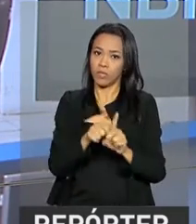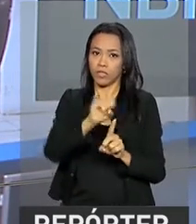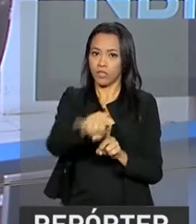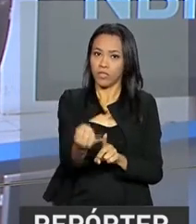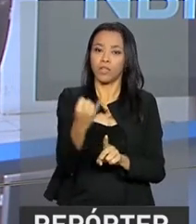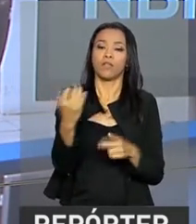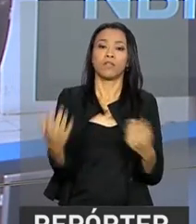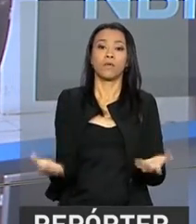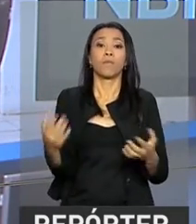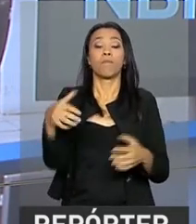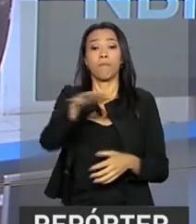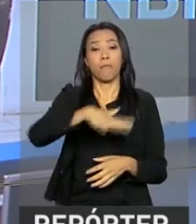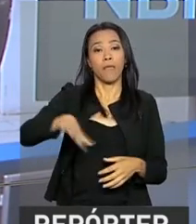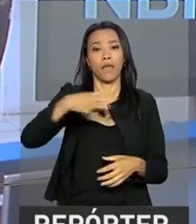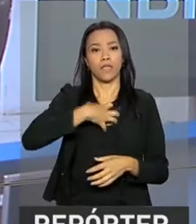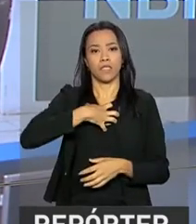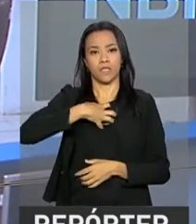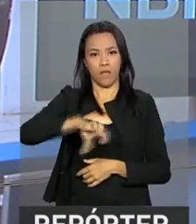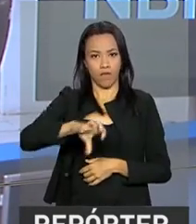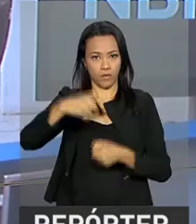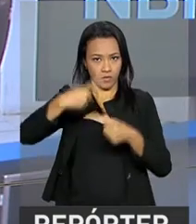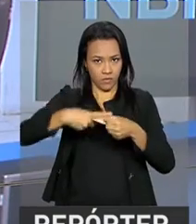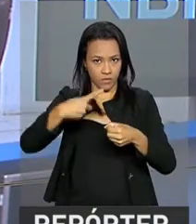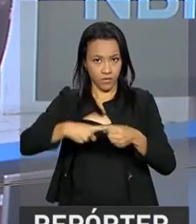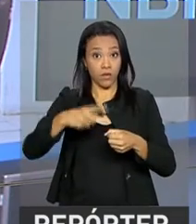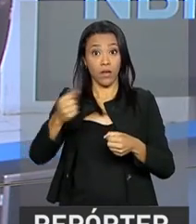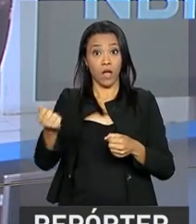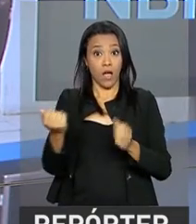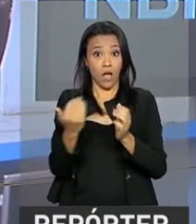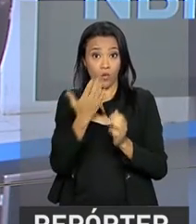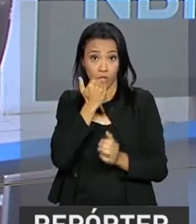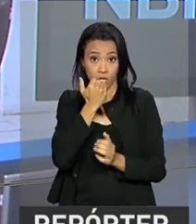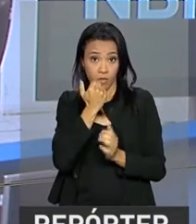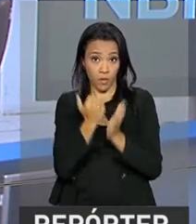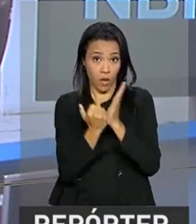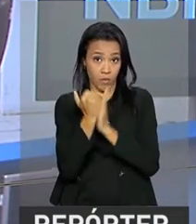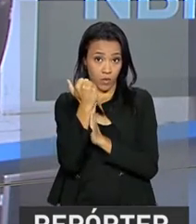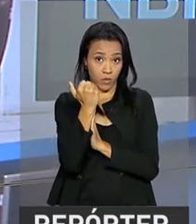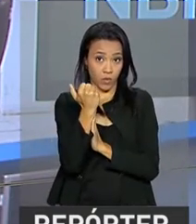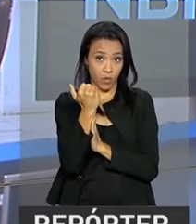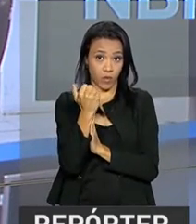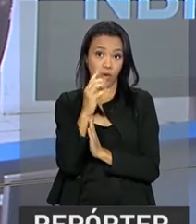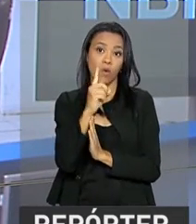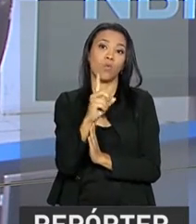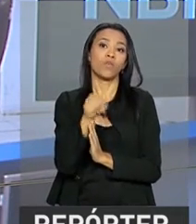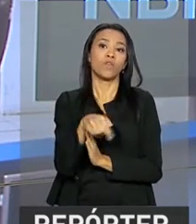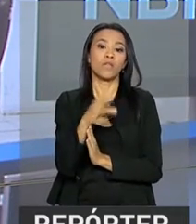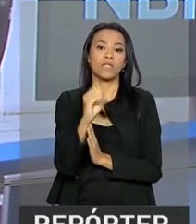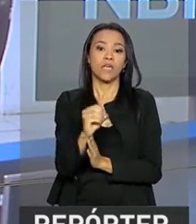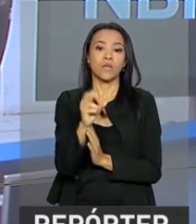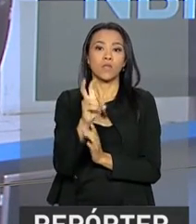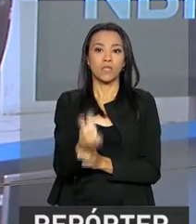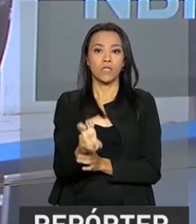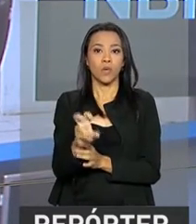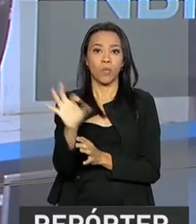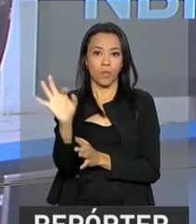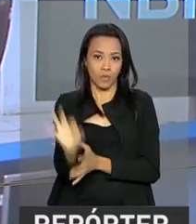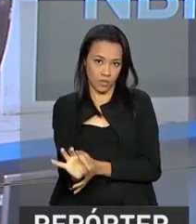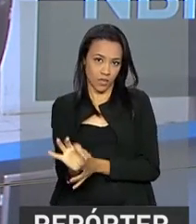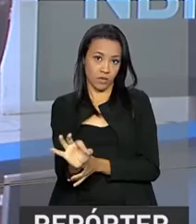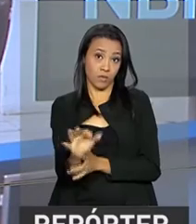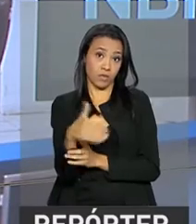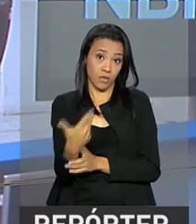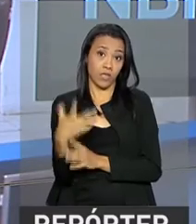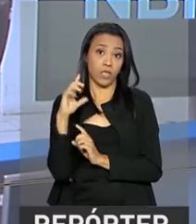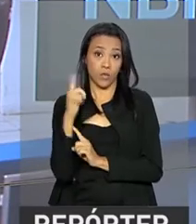região metropolitana de Salvador, a alta dos alimentos chegou a 1,05%,